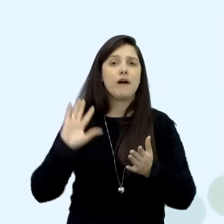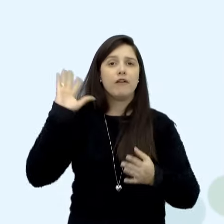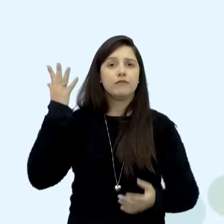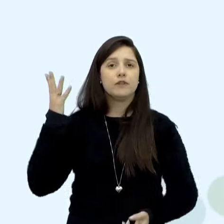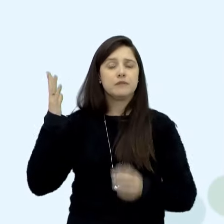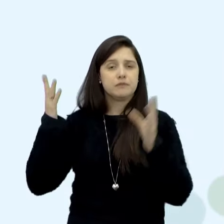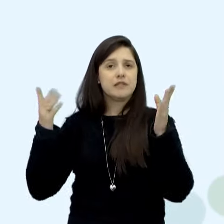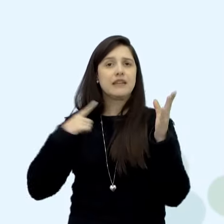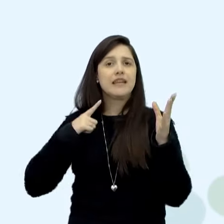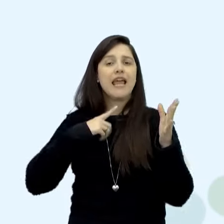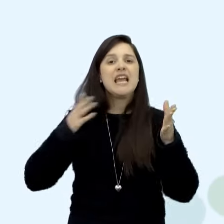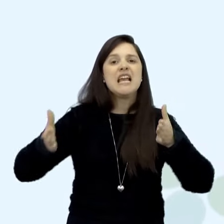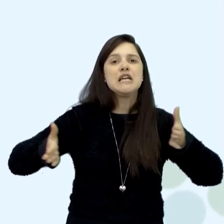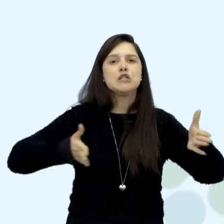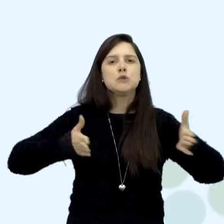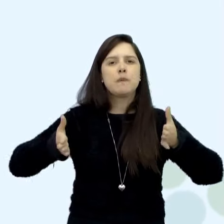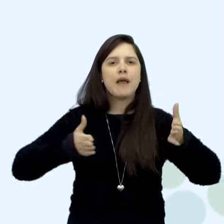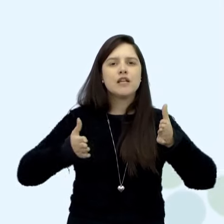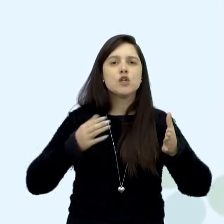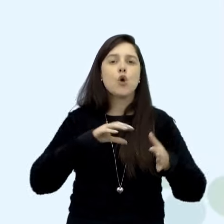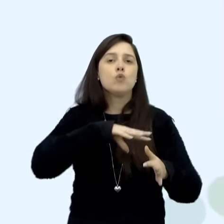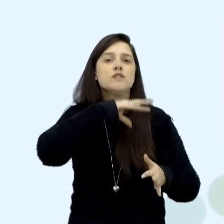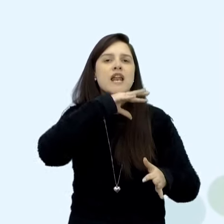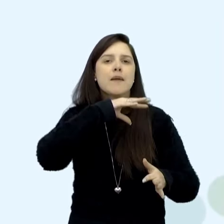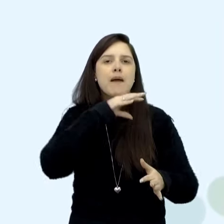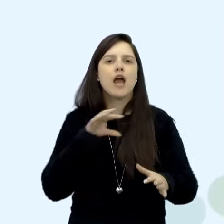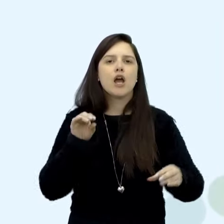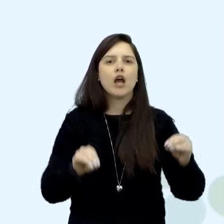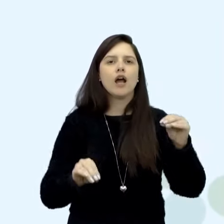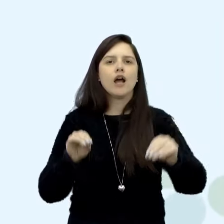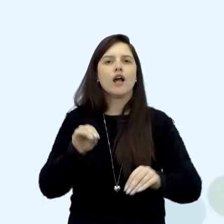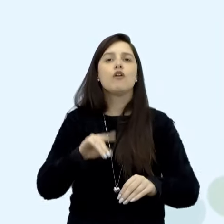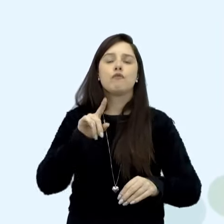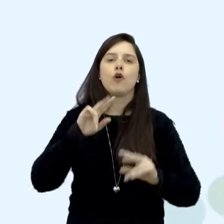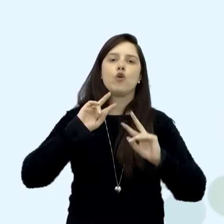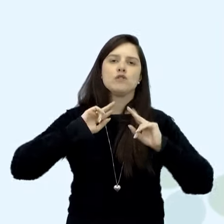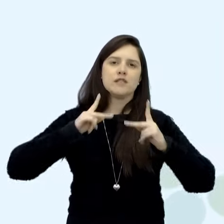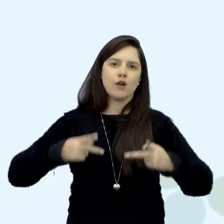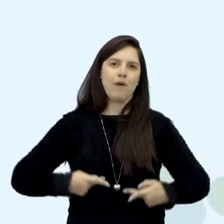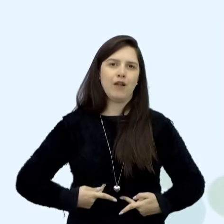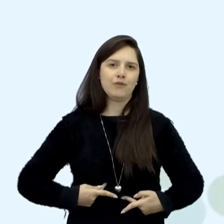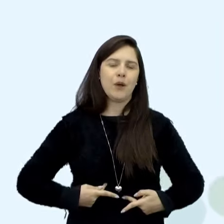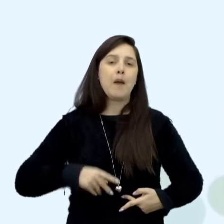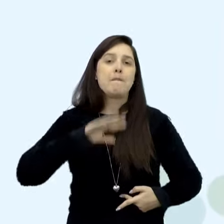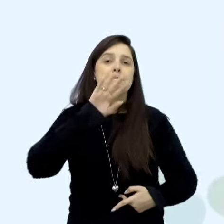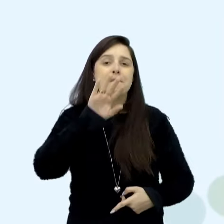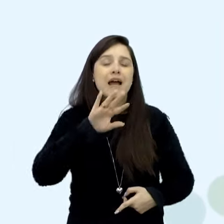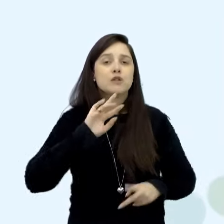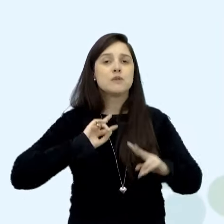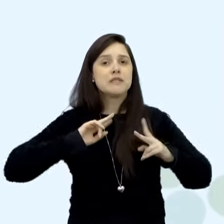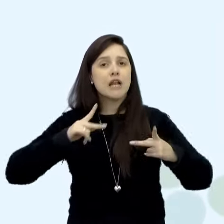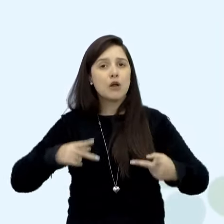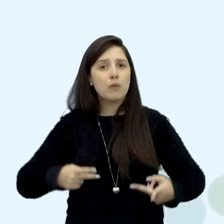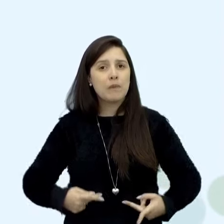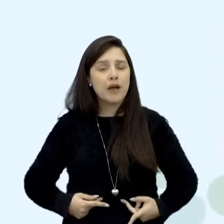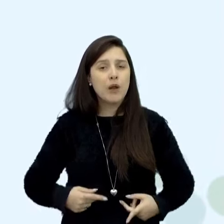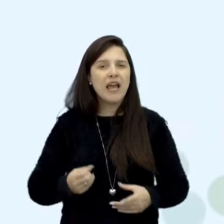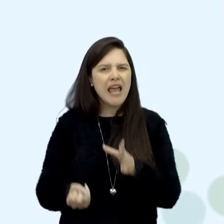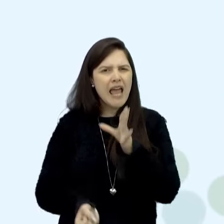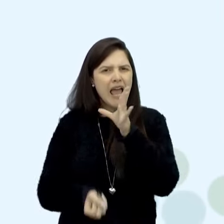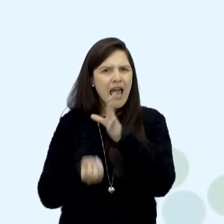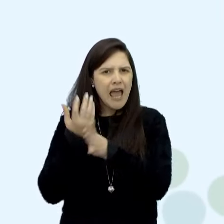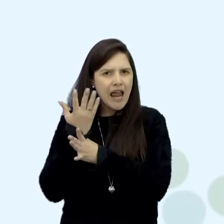fez esse pasto e colocou os animais foi os seres humanos. Então, se os seres humanos é que criaram